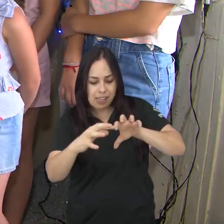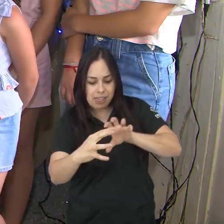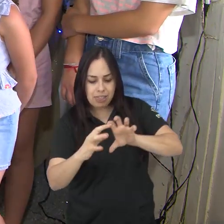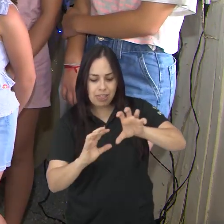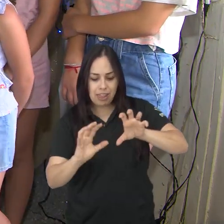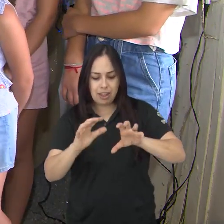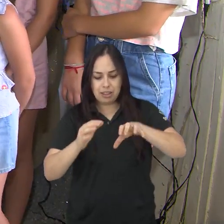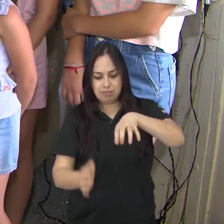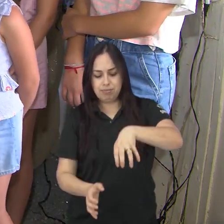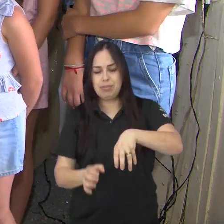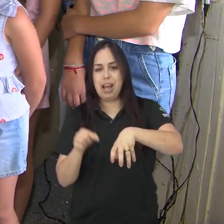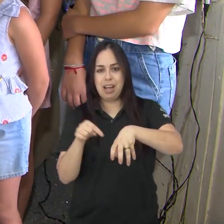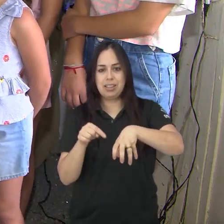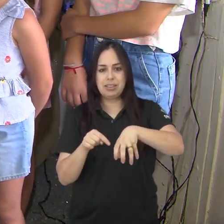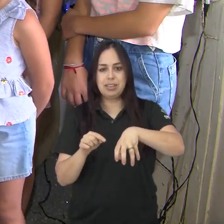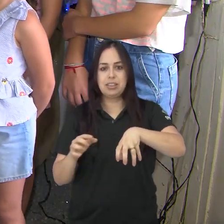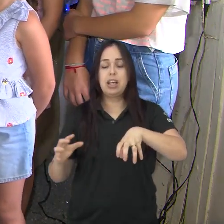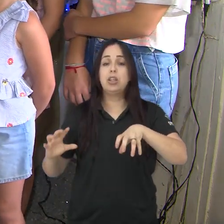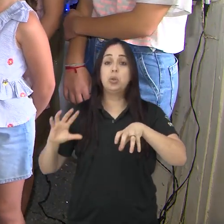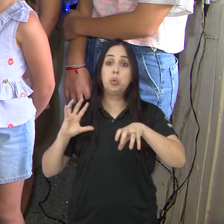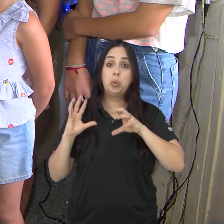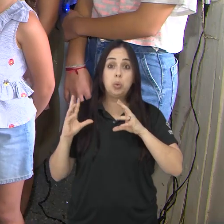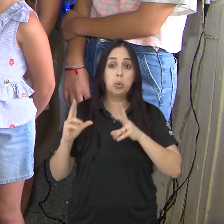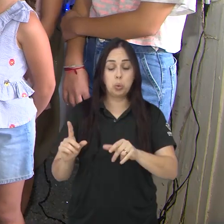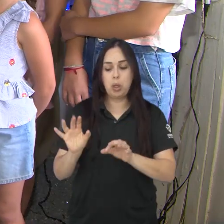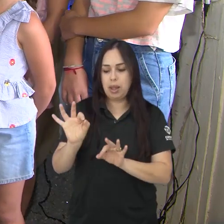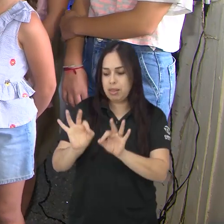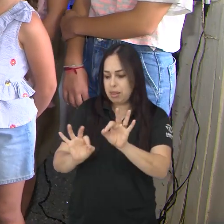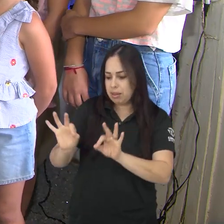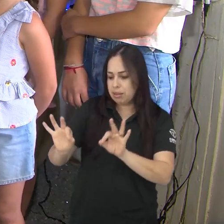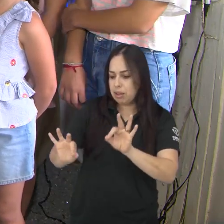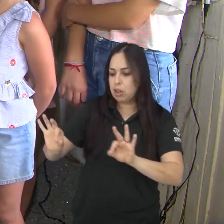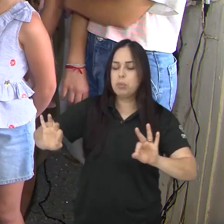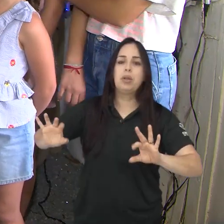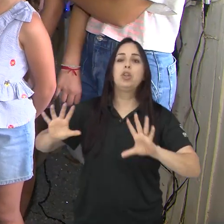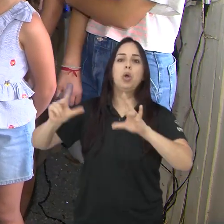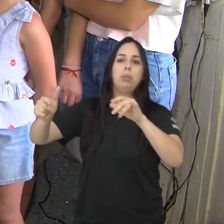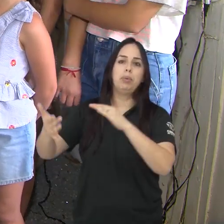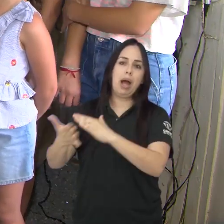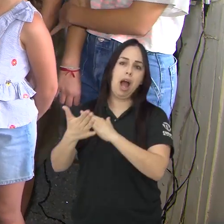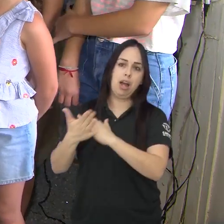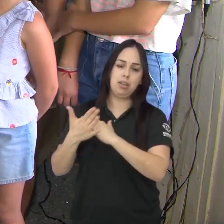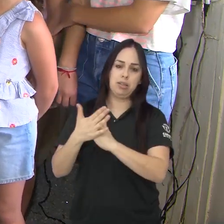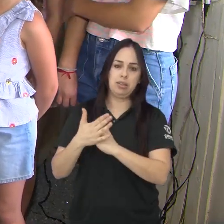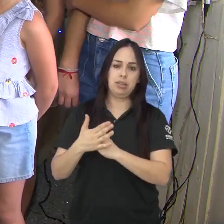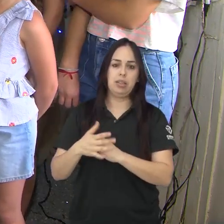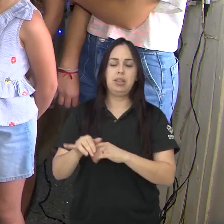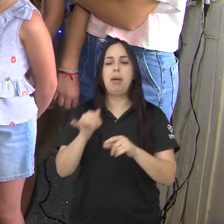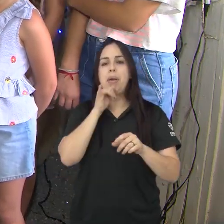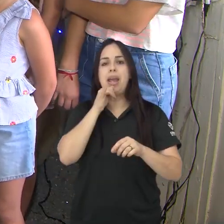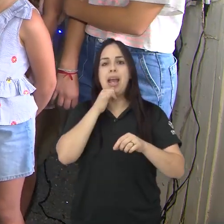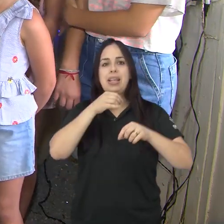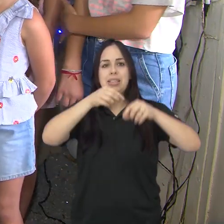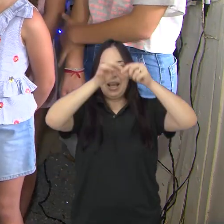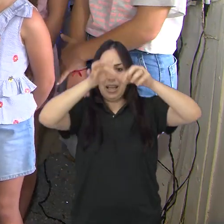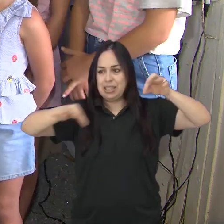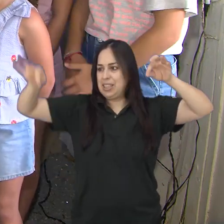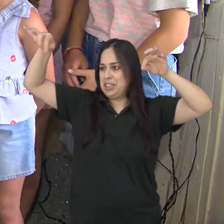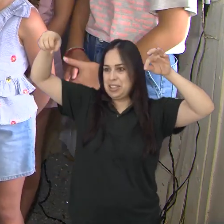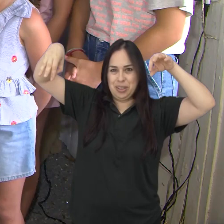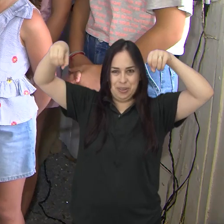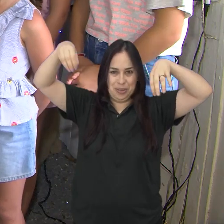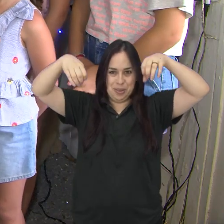amassamos bem e aí formamos a gruta. Então tudo tem a mão de todos lá em casa. O pisca, os meninos